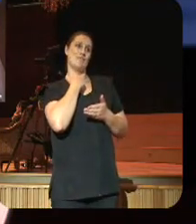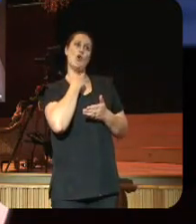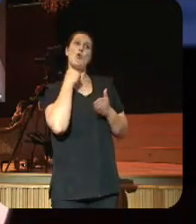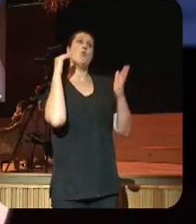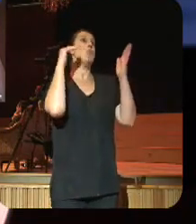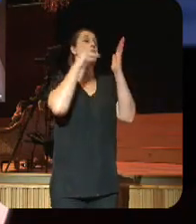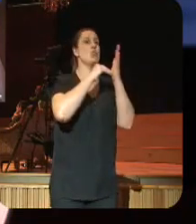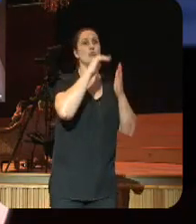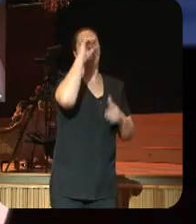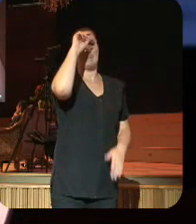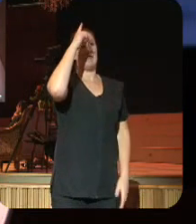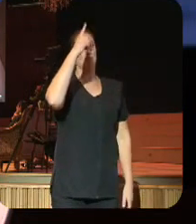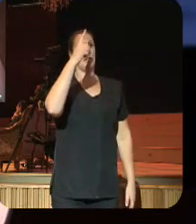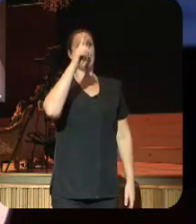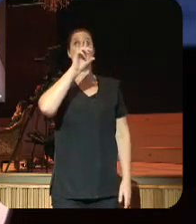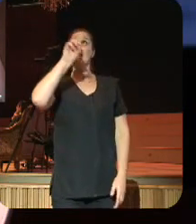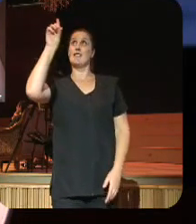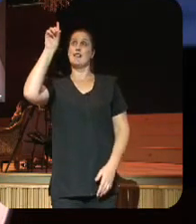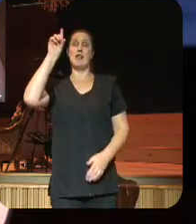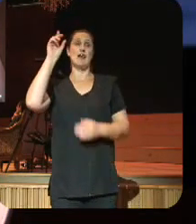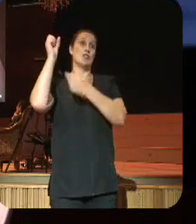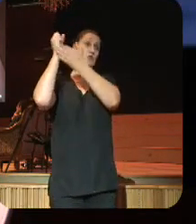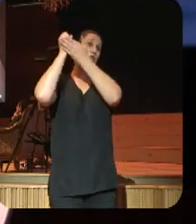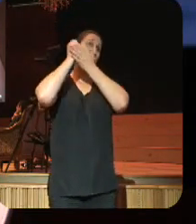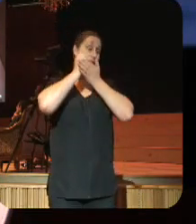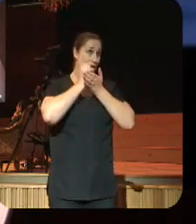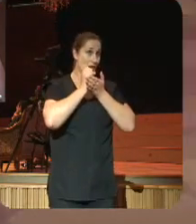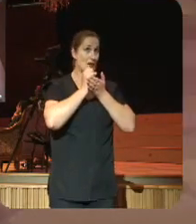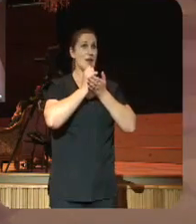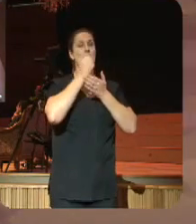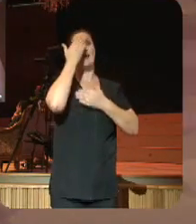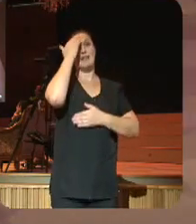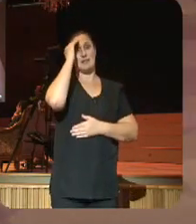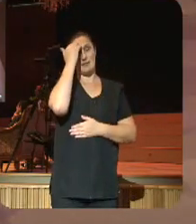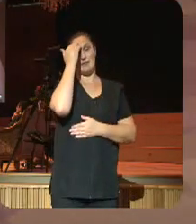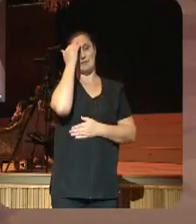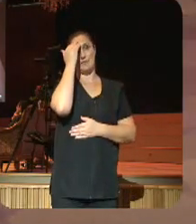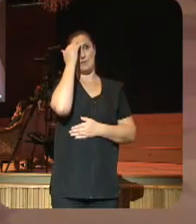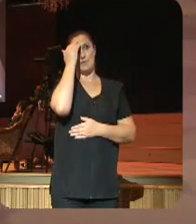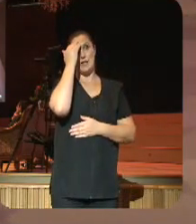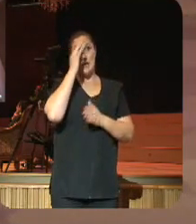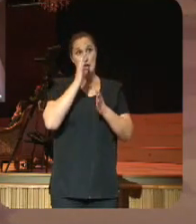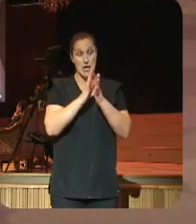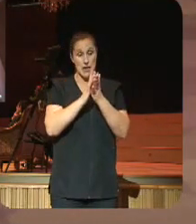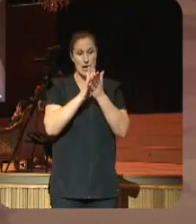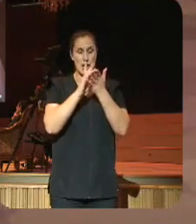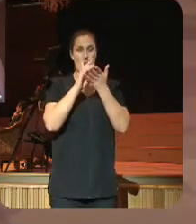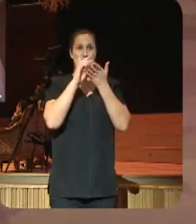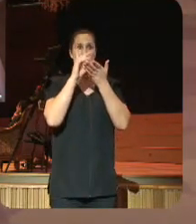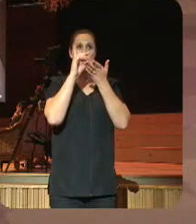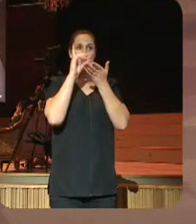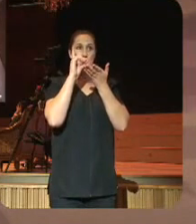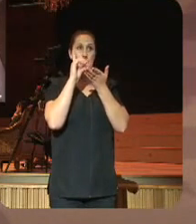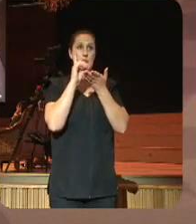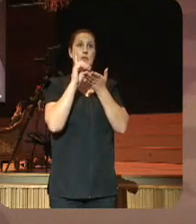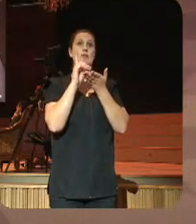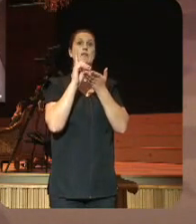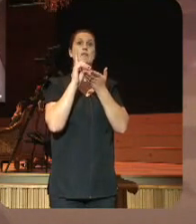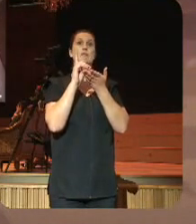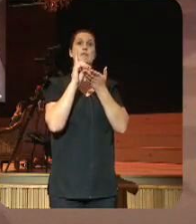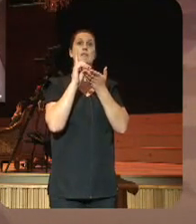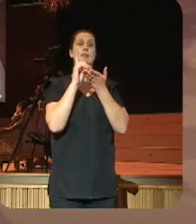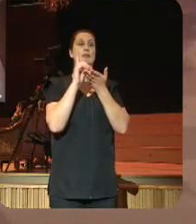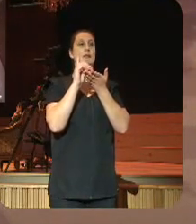dia, mas ele vai nos ajudar a entender a própria Escritura. A palavra de Deus vai ser instrumento para a gente conseguir,